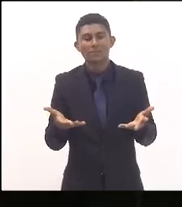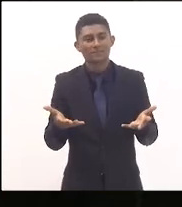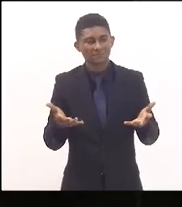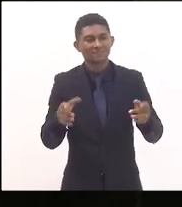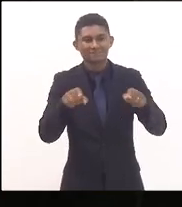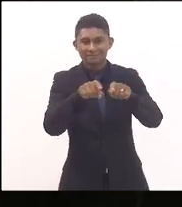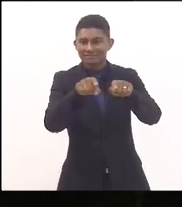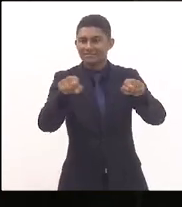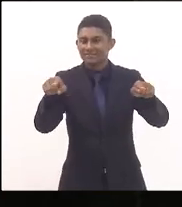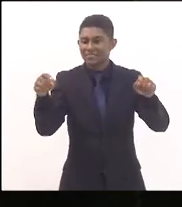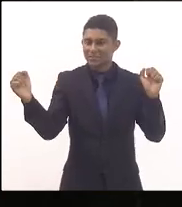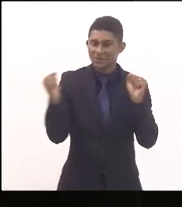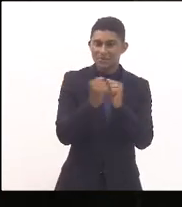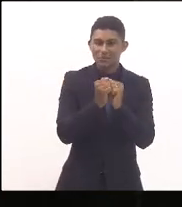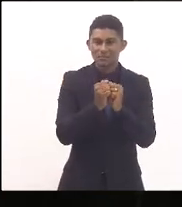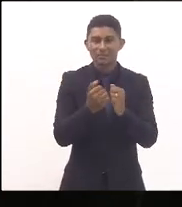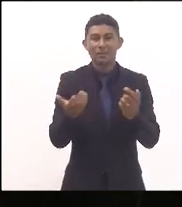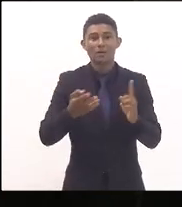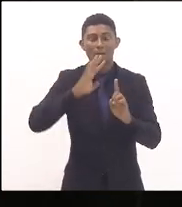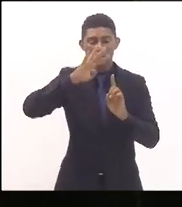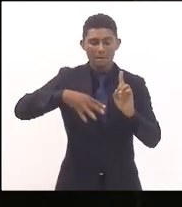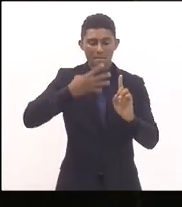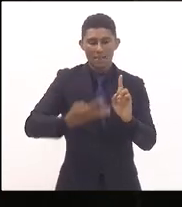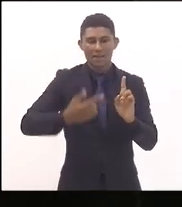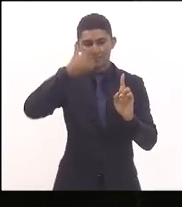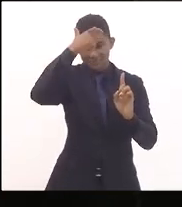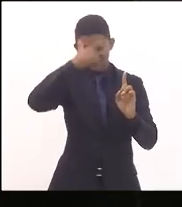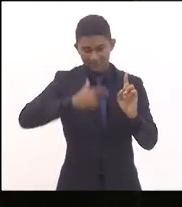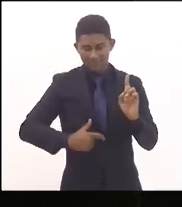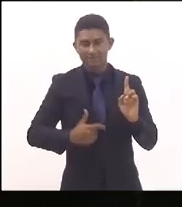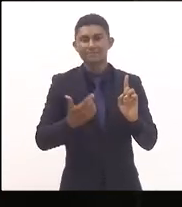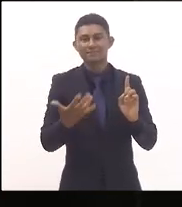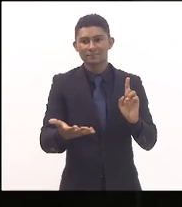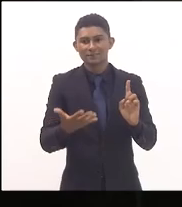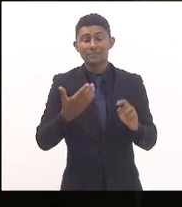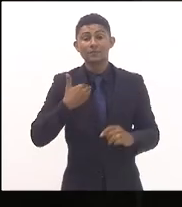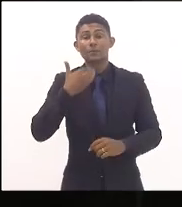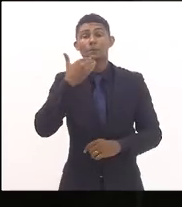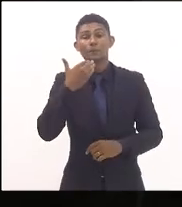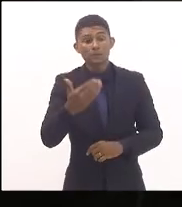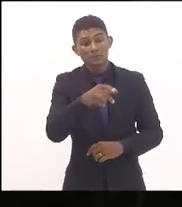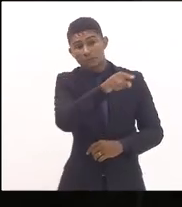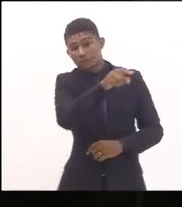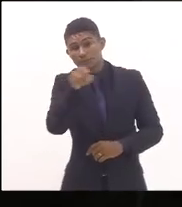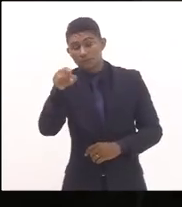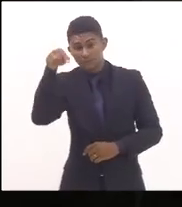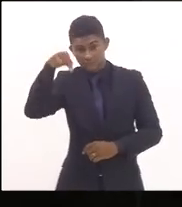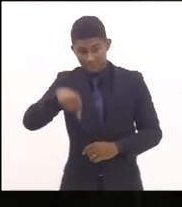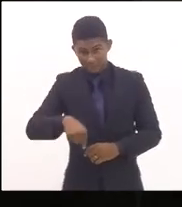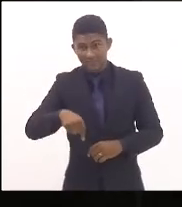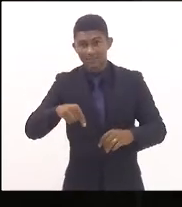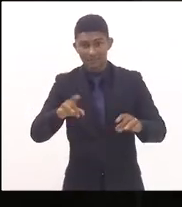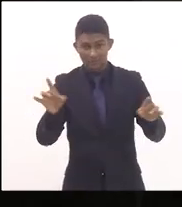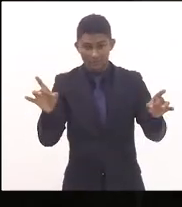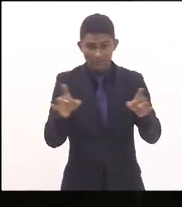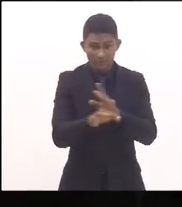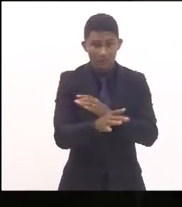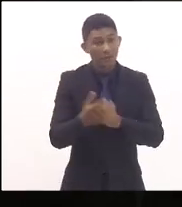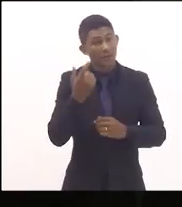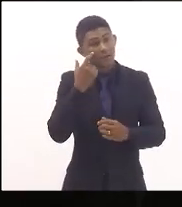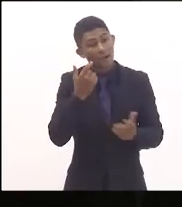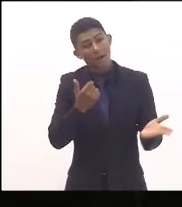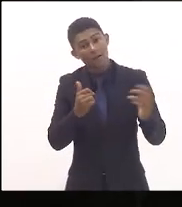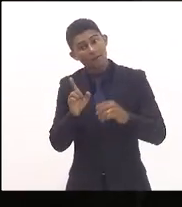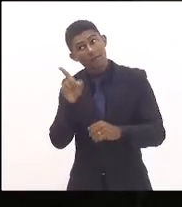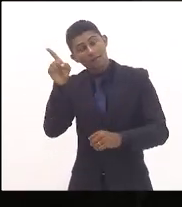com vocês essa homenagem o evento solicitando após essa essa solene a presença de vocês ali em